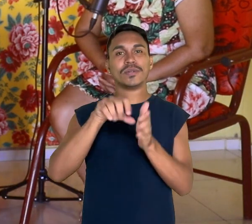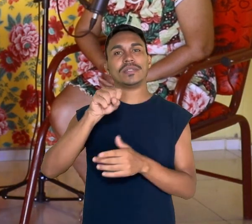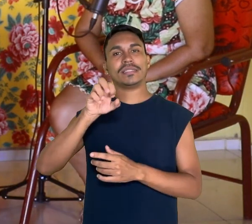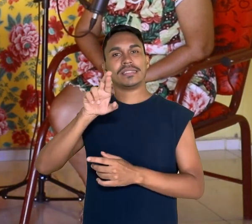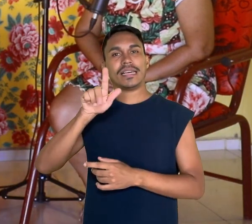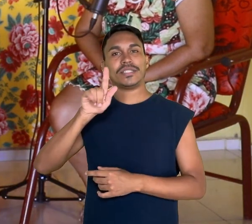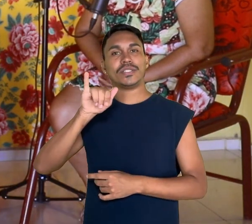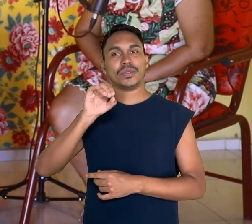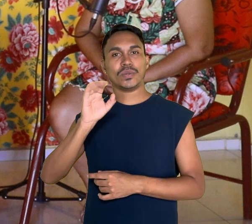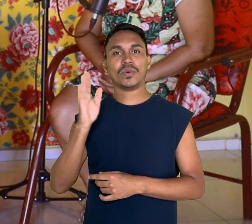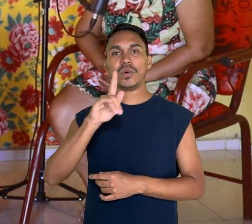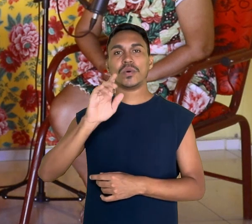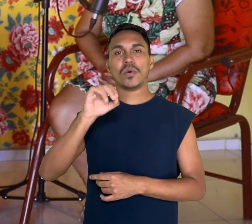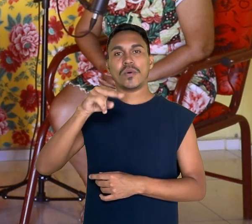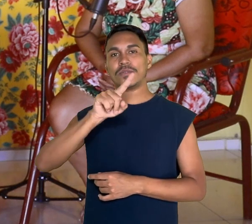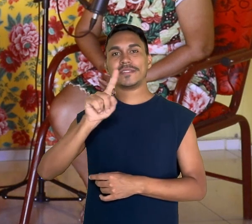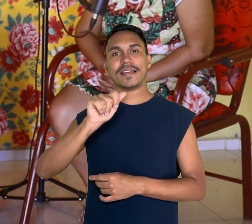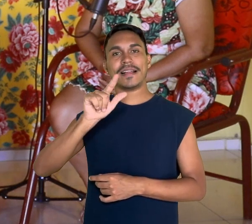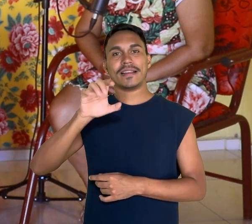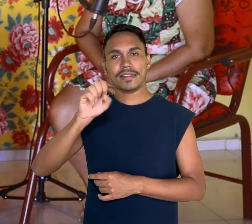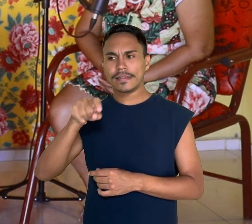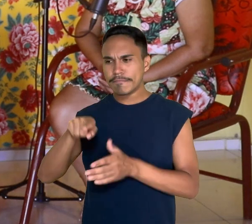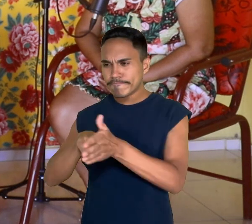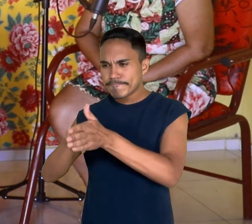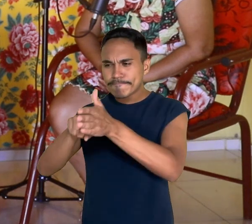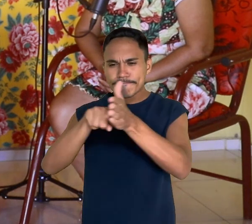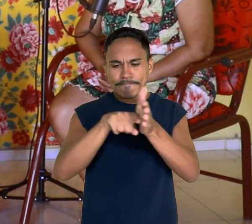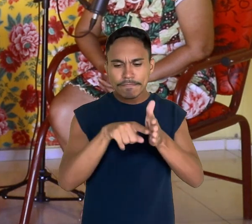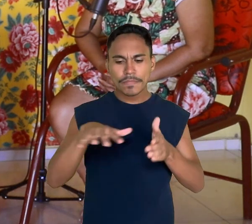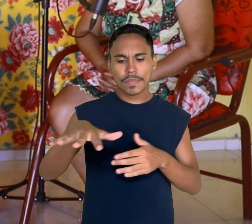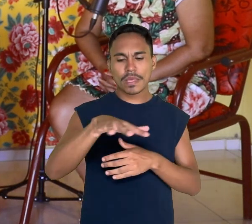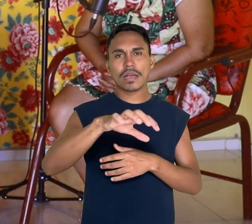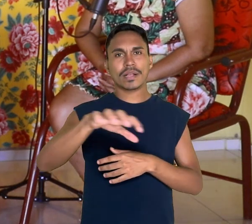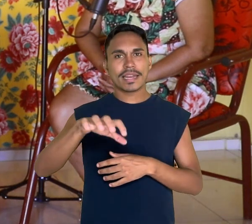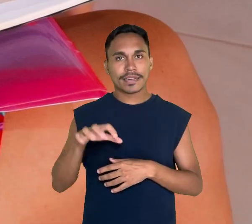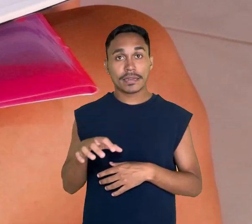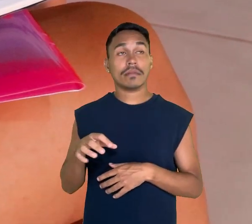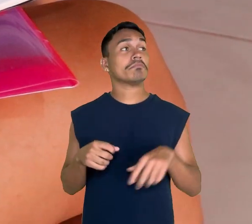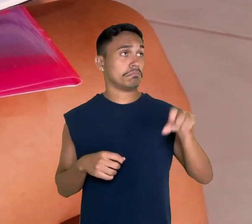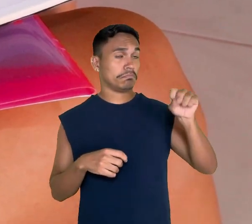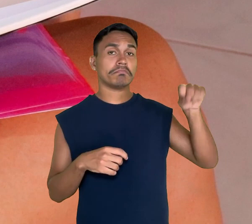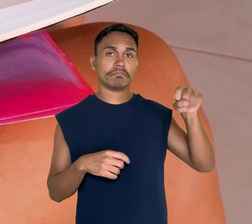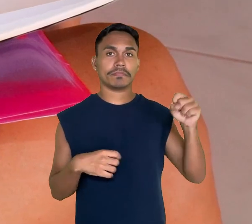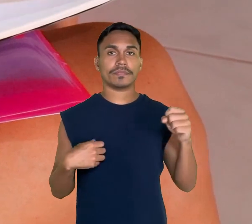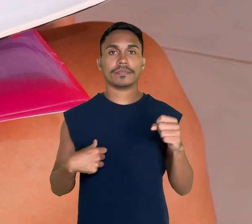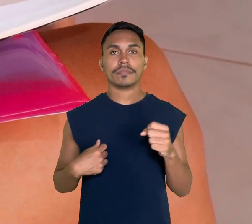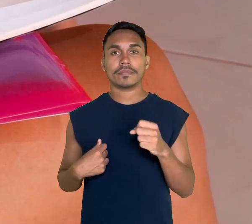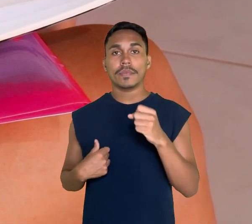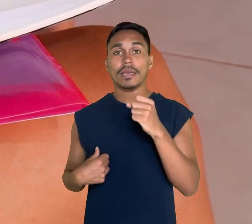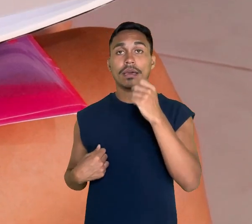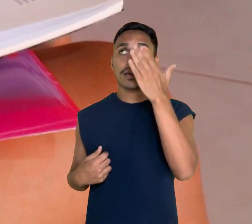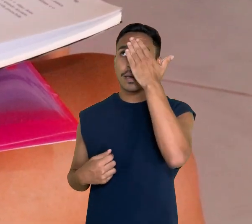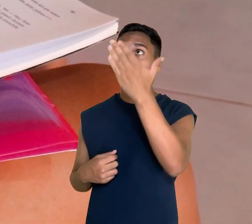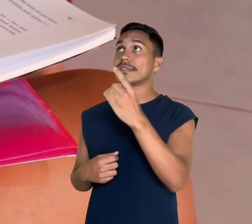pesquisador Sérgio Arias Gonzalez. Ele fez um trabalho sobre os grupos no Cariri, que a senhora estava falando? Sim, a gente,